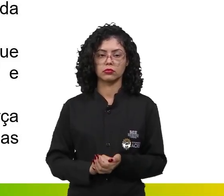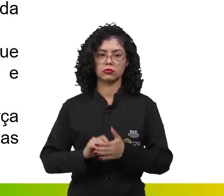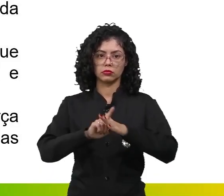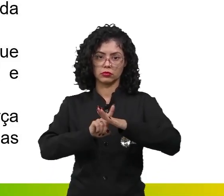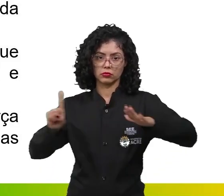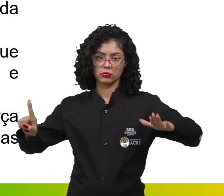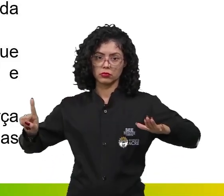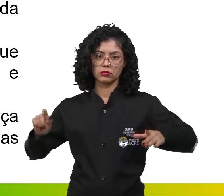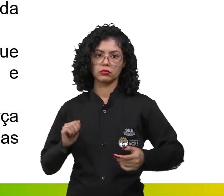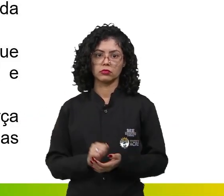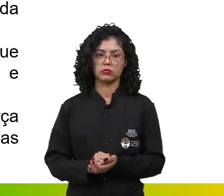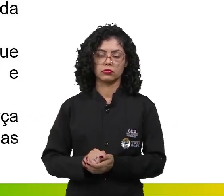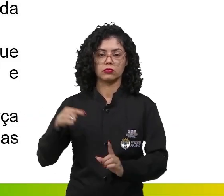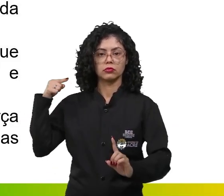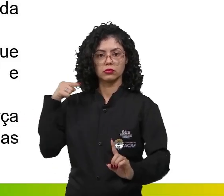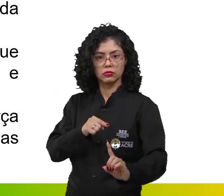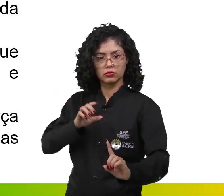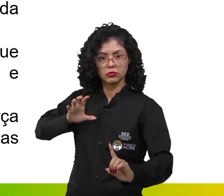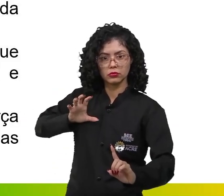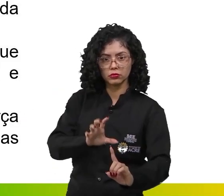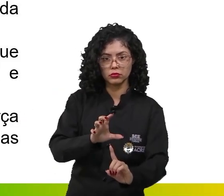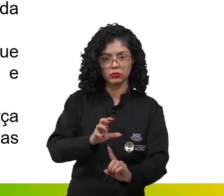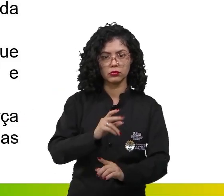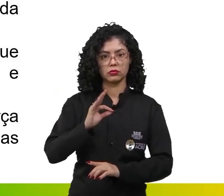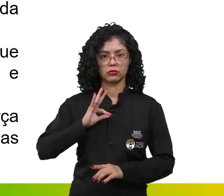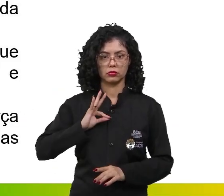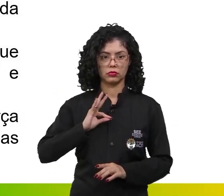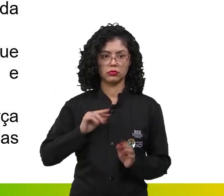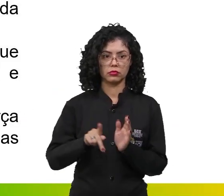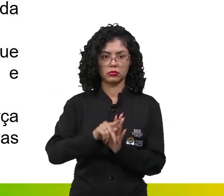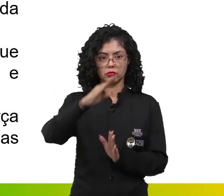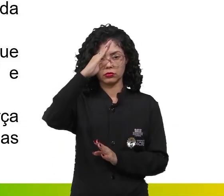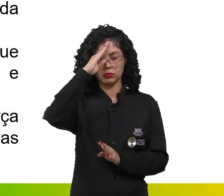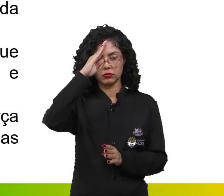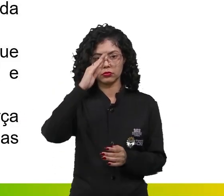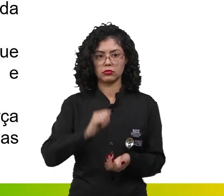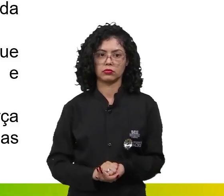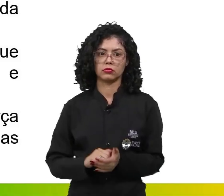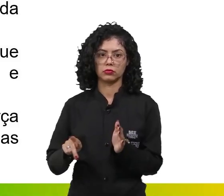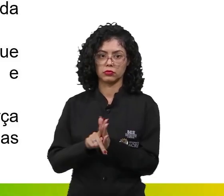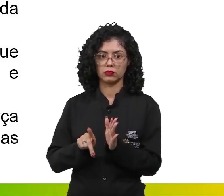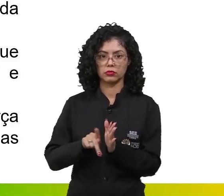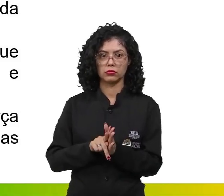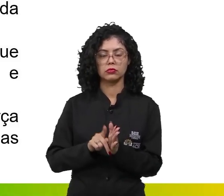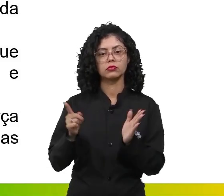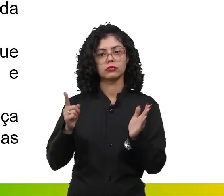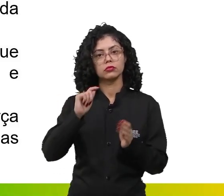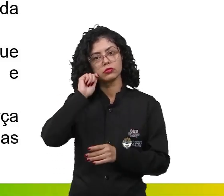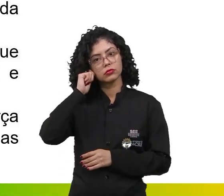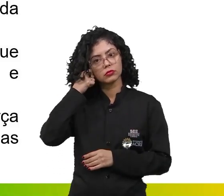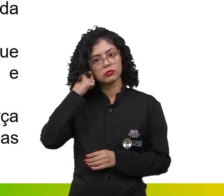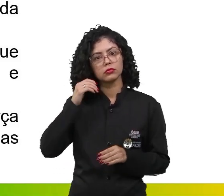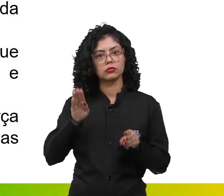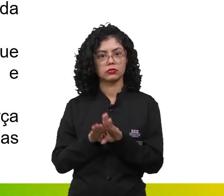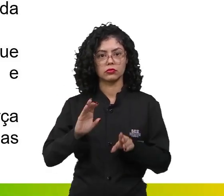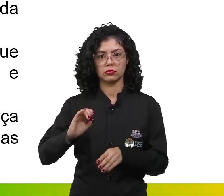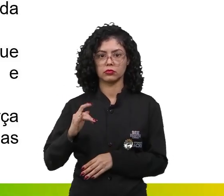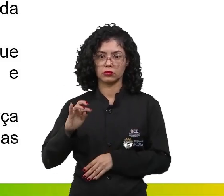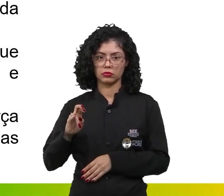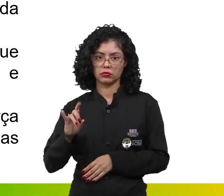essa segregação e pela repressão policial e militar contra a população negra e seus